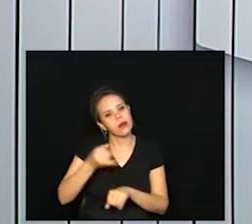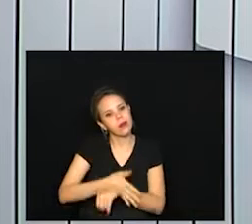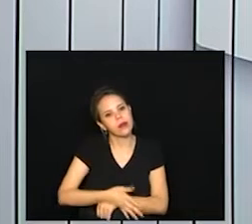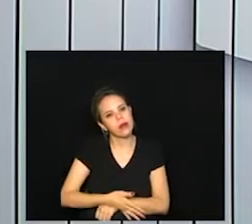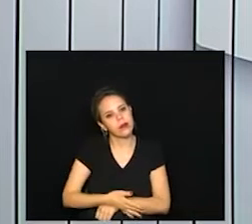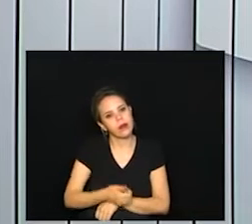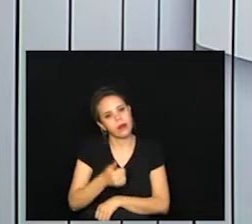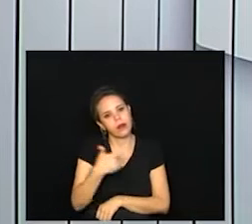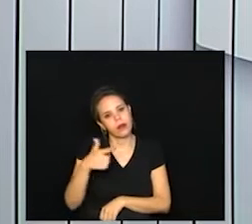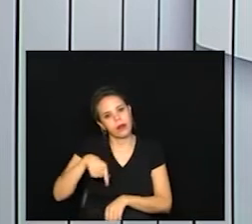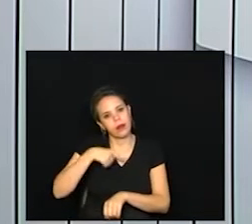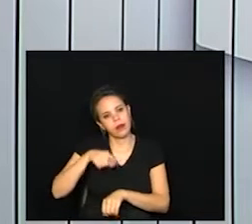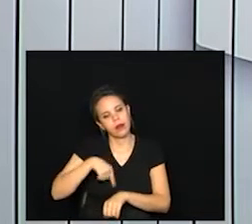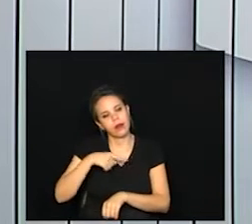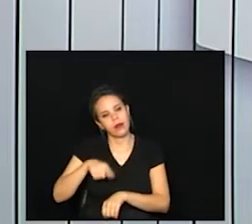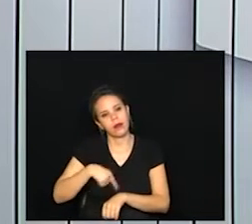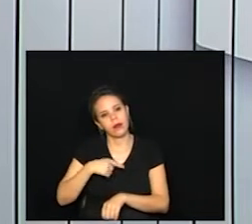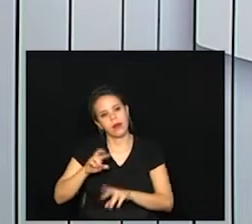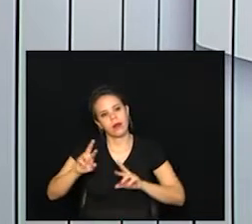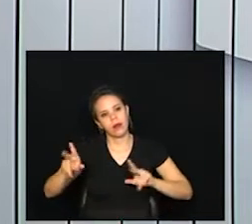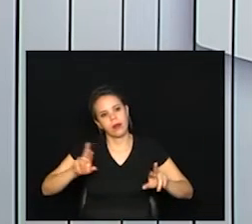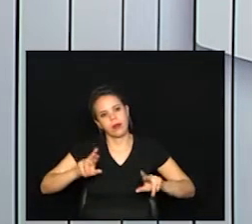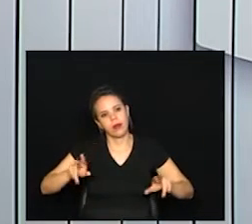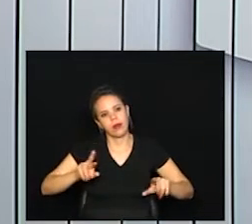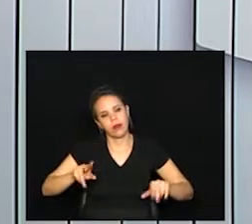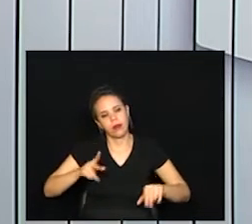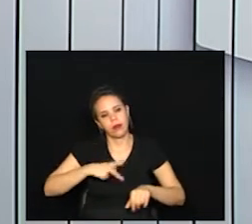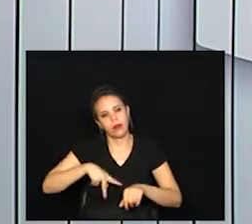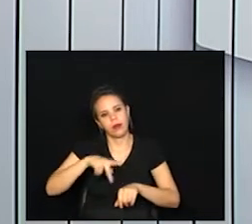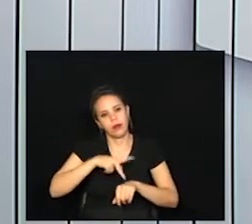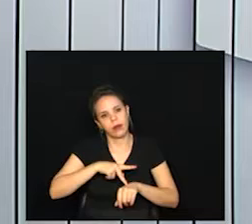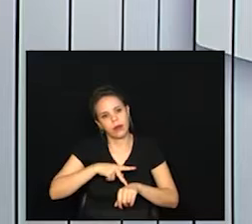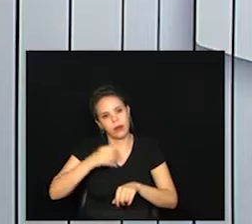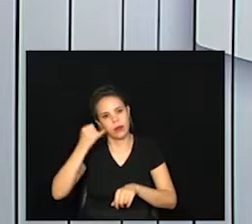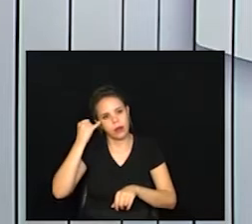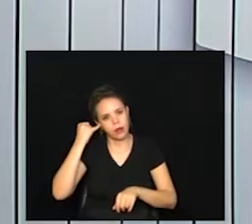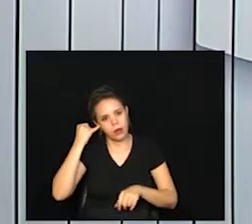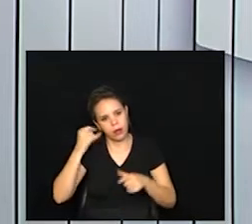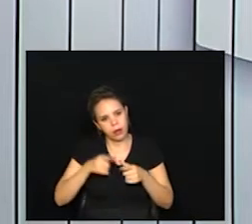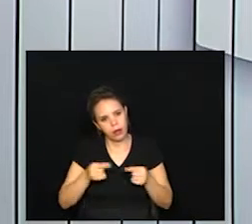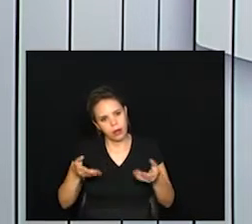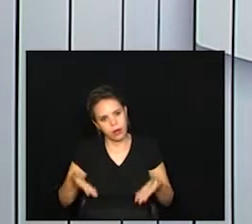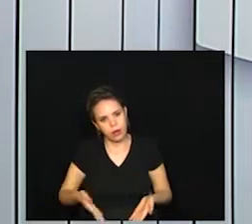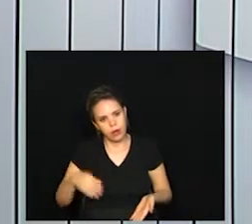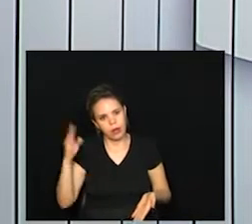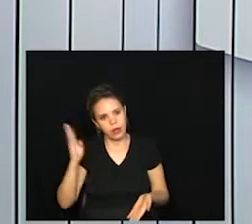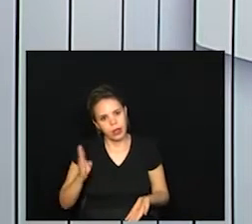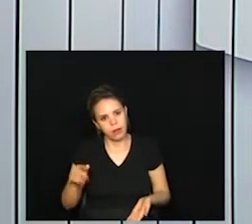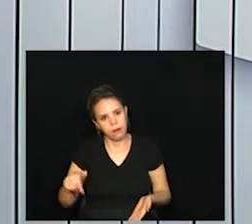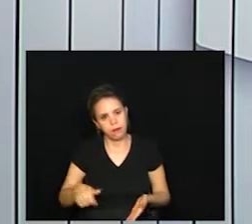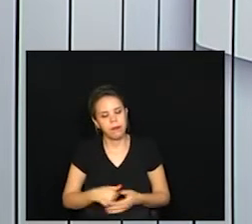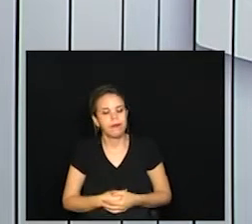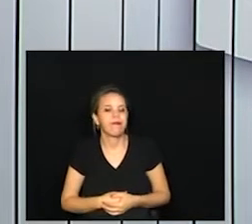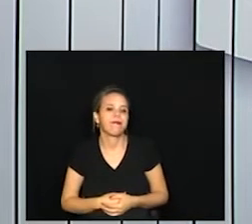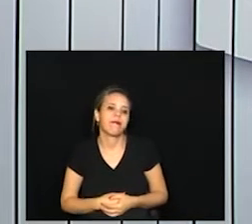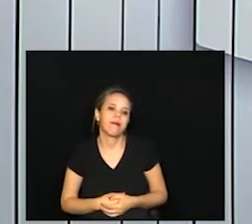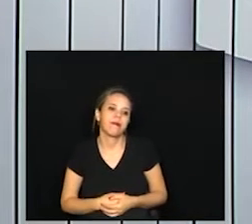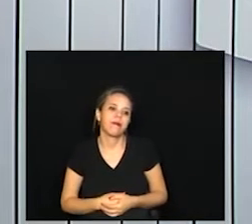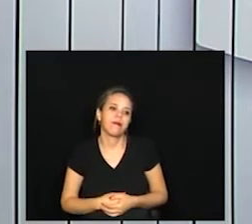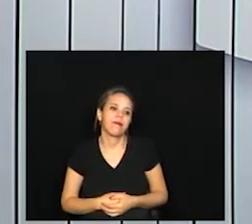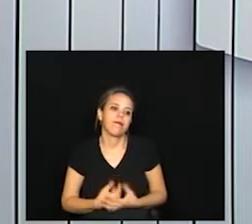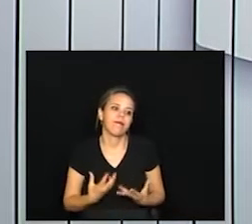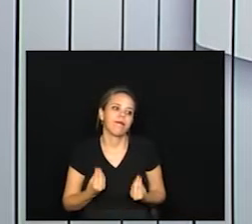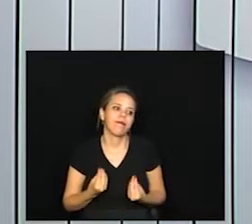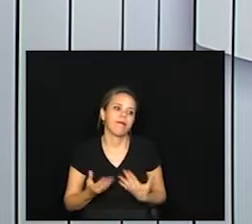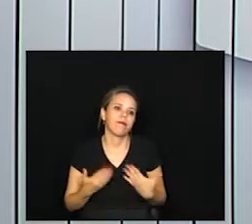são 12 horas de diferença entre o horário do Japão e o nosso horário de Brasília. Então,